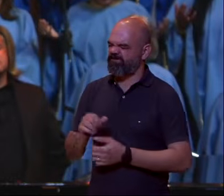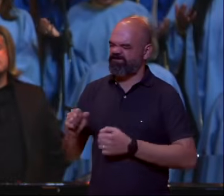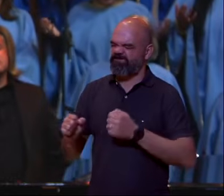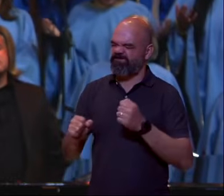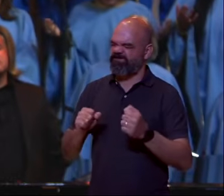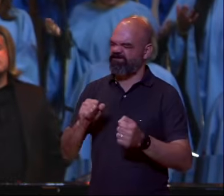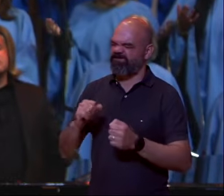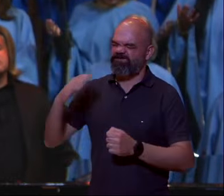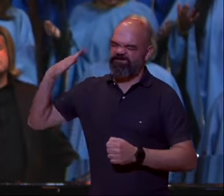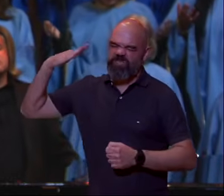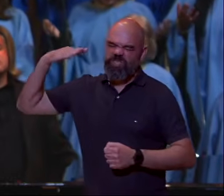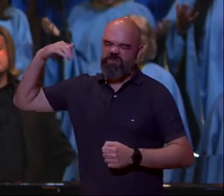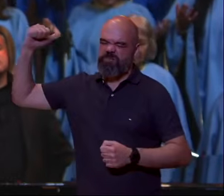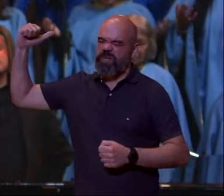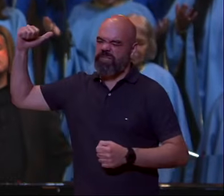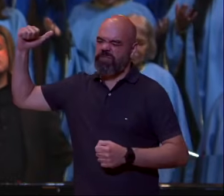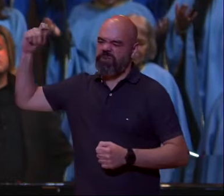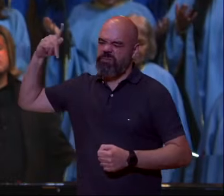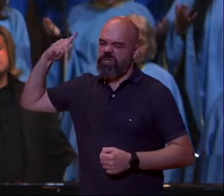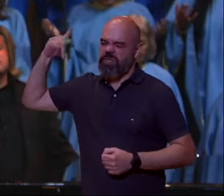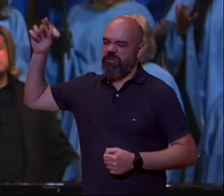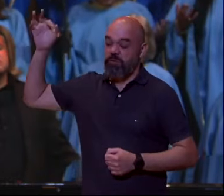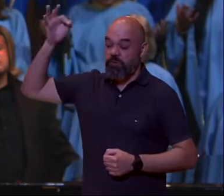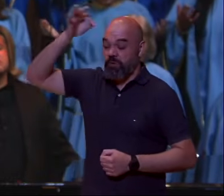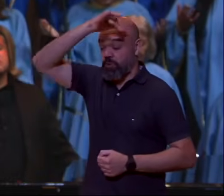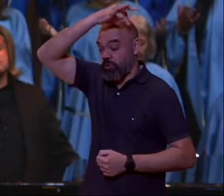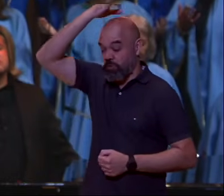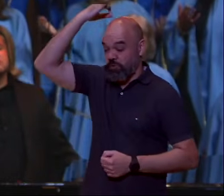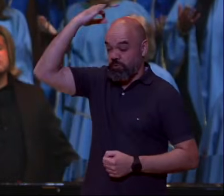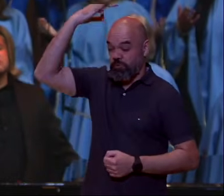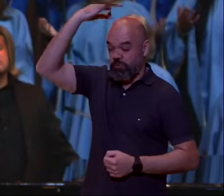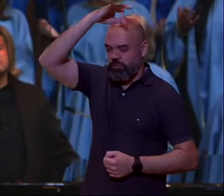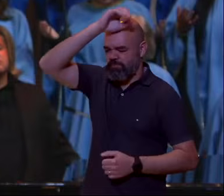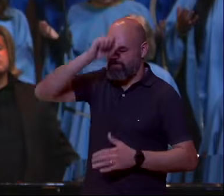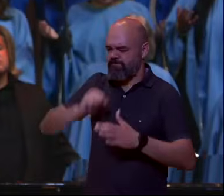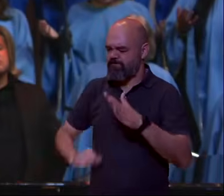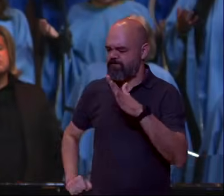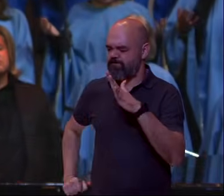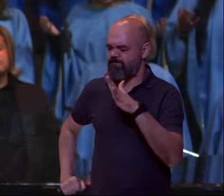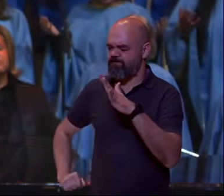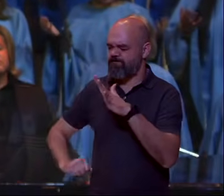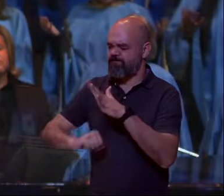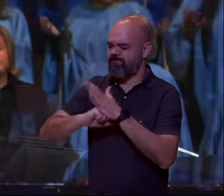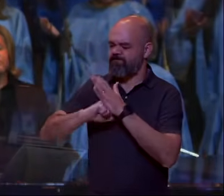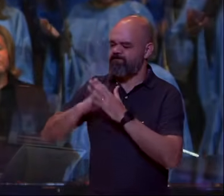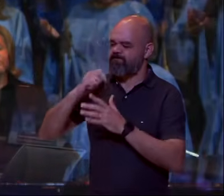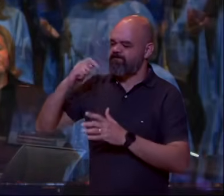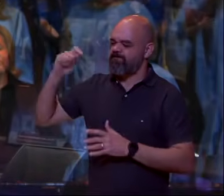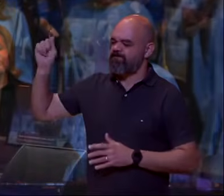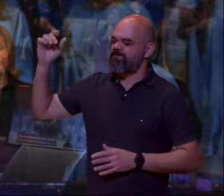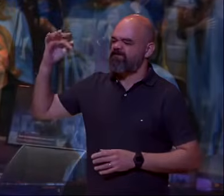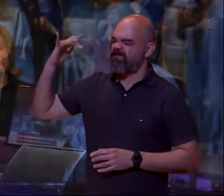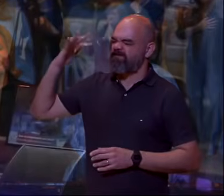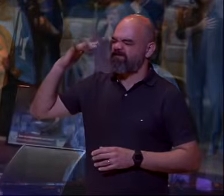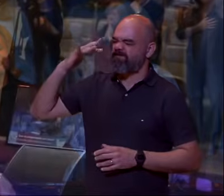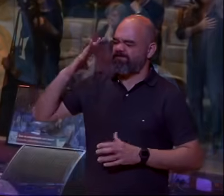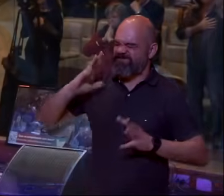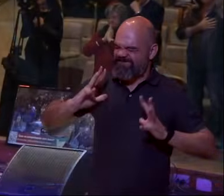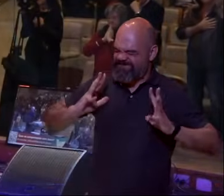chamados pelo teu Espírito, revestidos da tua graça, lavados no sangue do